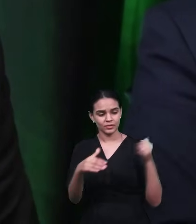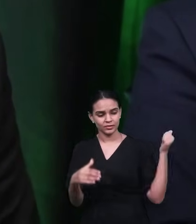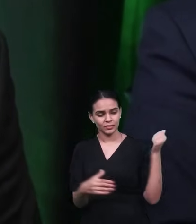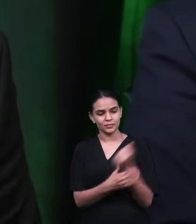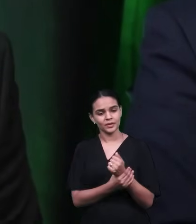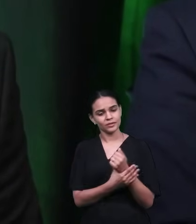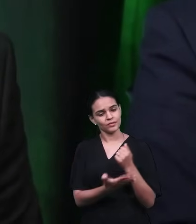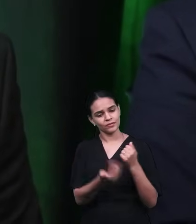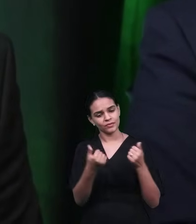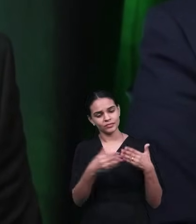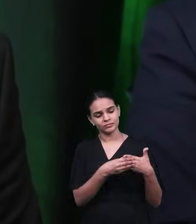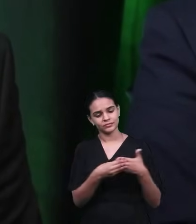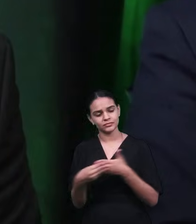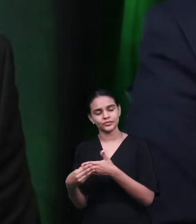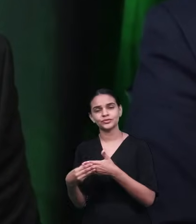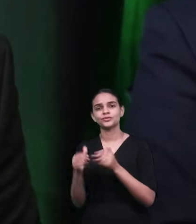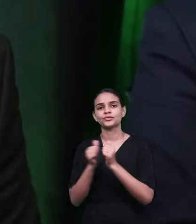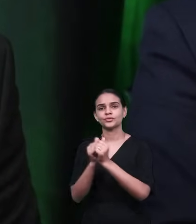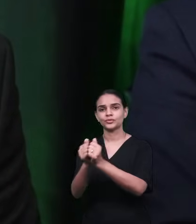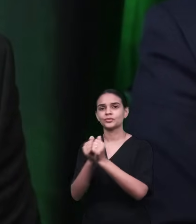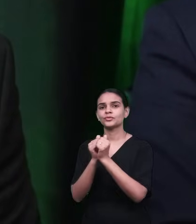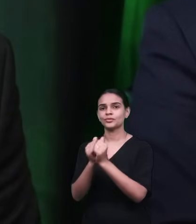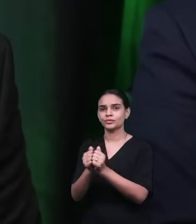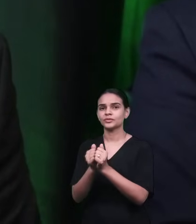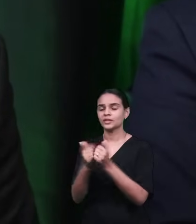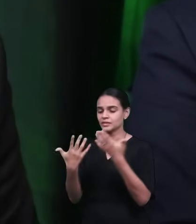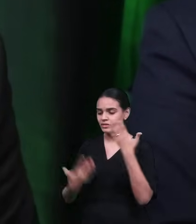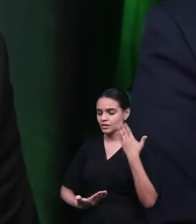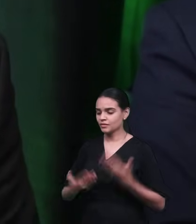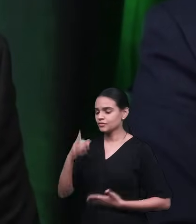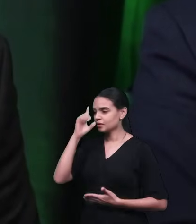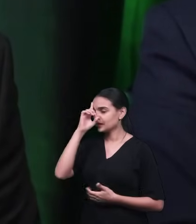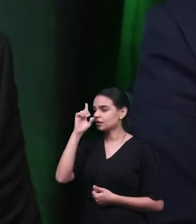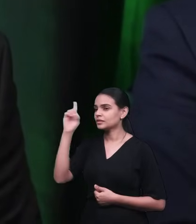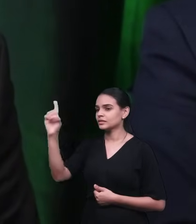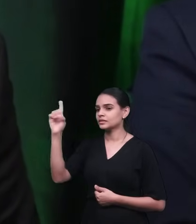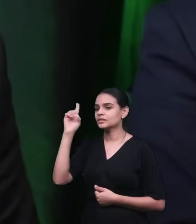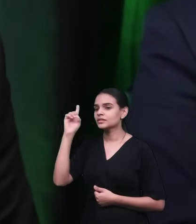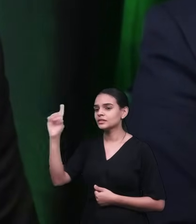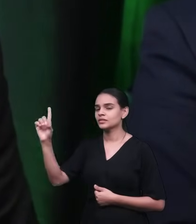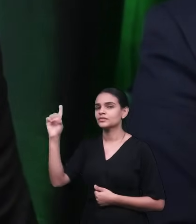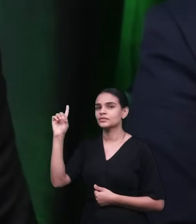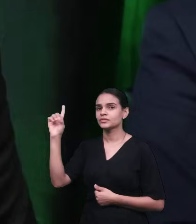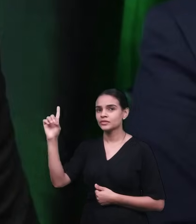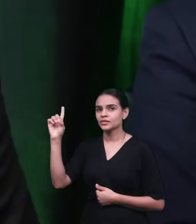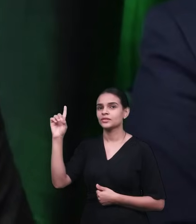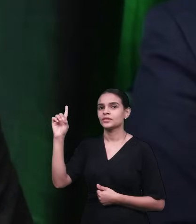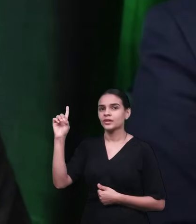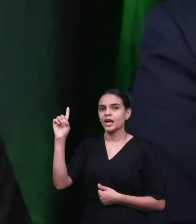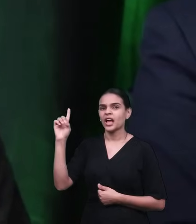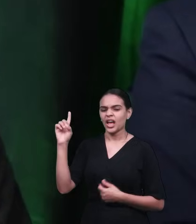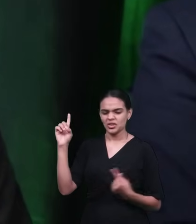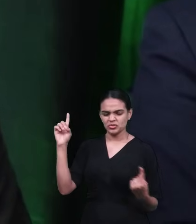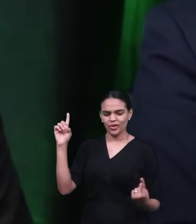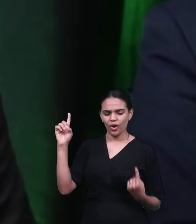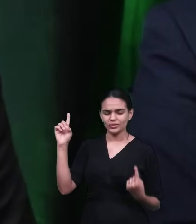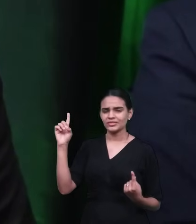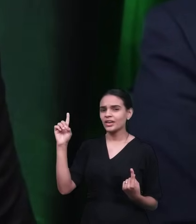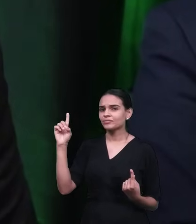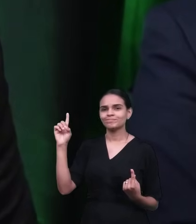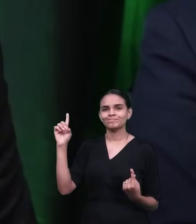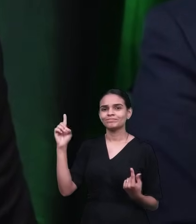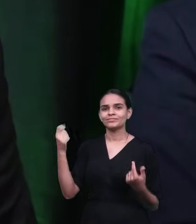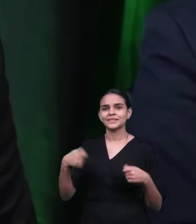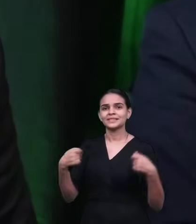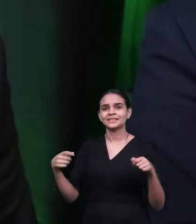bênção. Glória a Deus. O andar na presença do Senhor é servir a Deus, estar buscando a Deus. Não há como servir a Deus sozinho, distante.